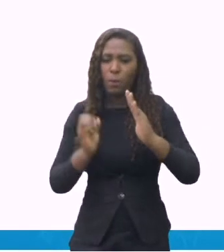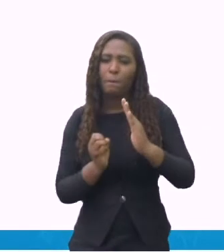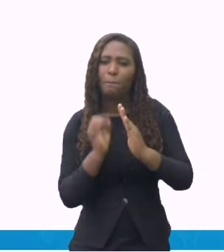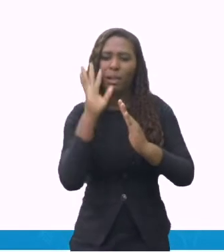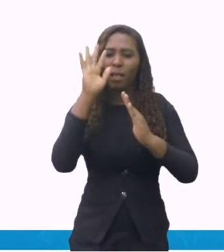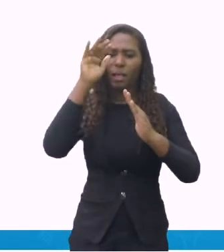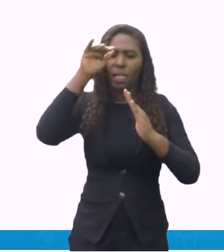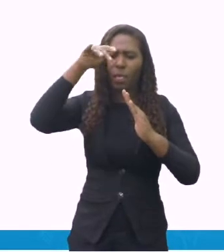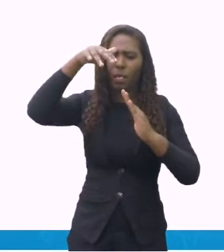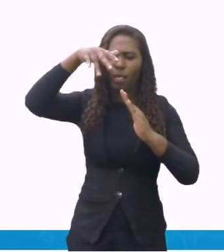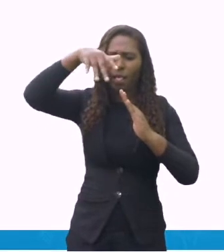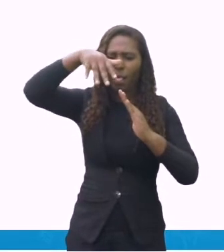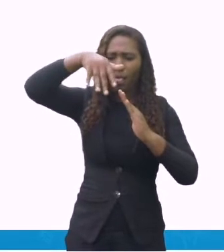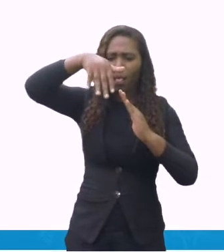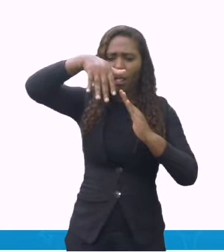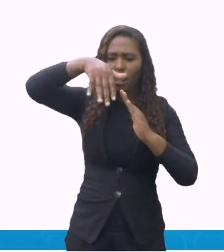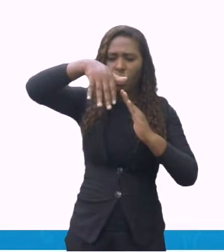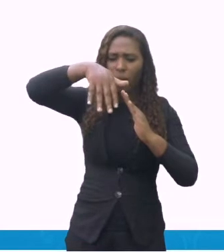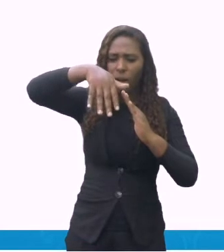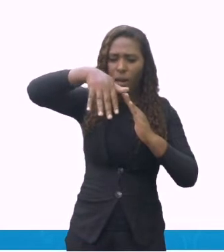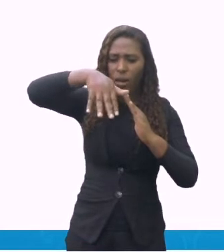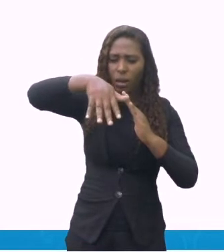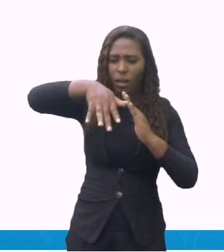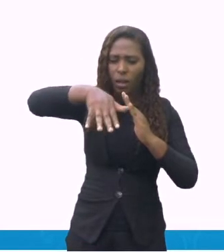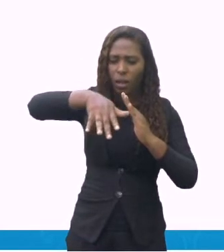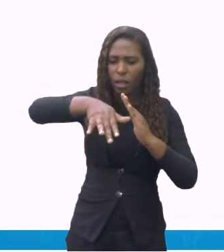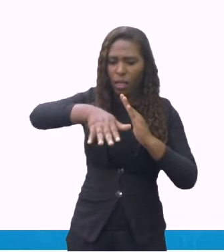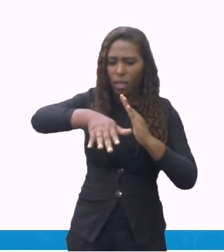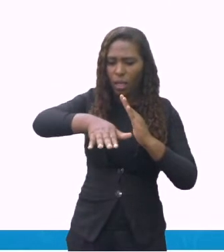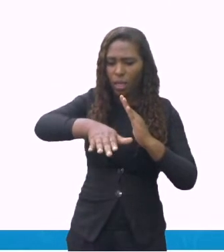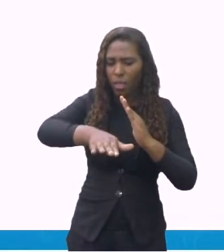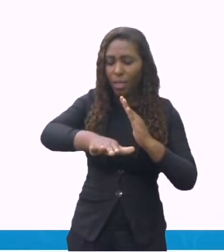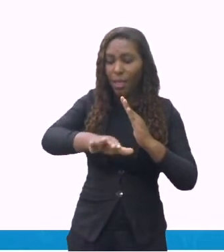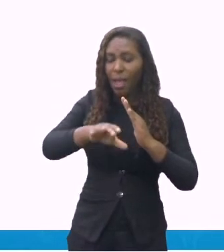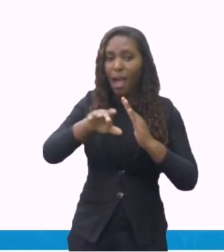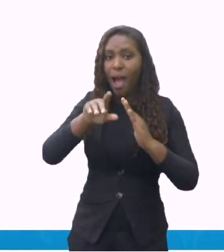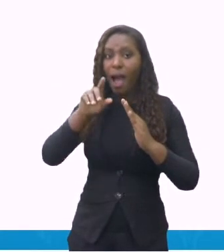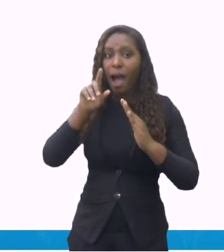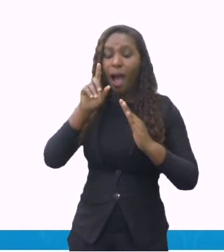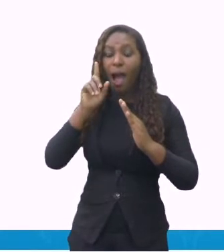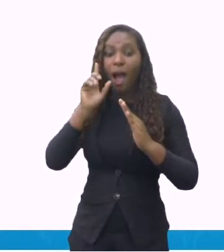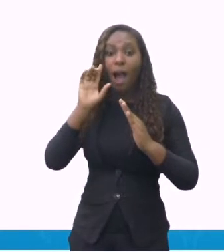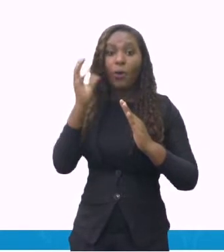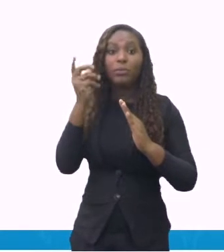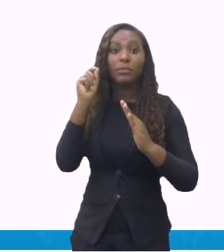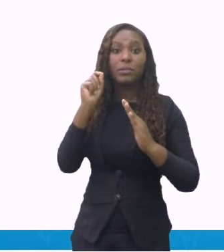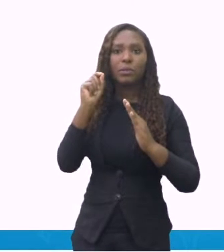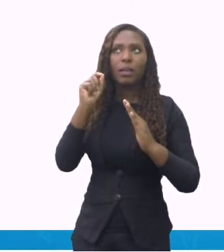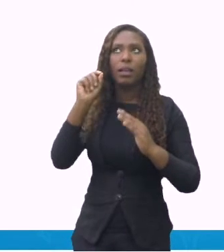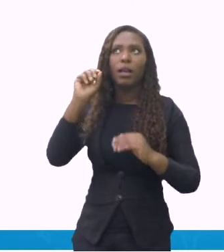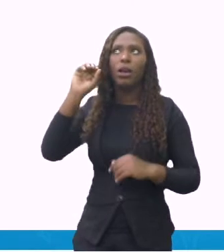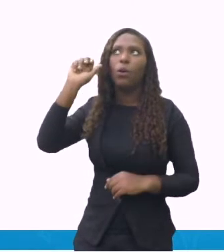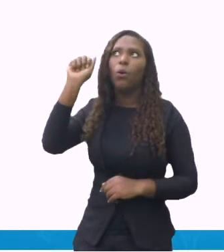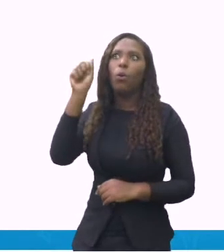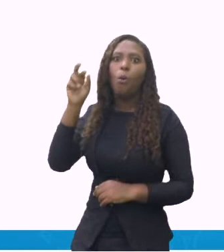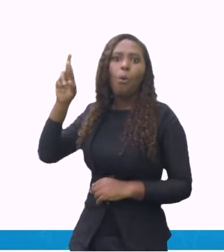conta dos efeitos atmosféricos, né, o ar, e aí